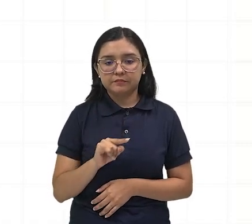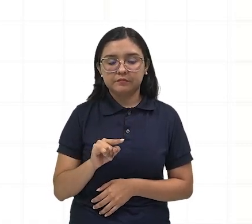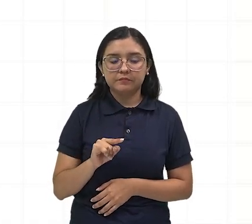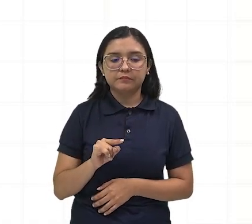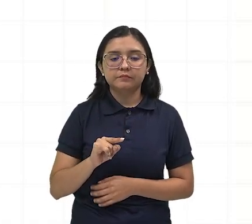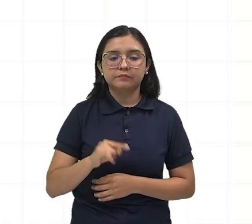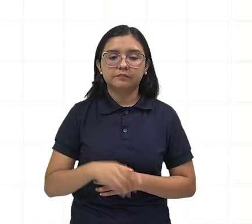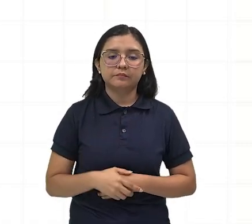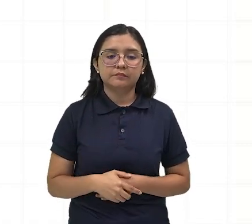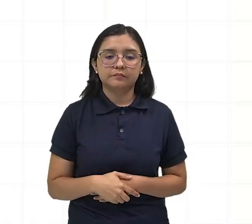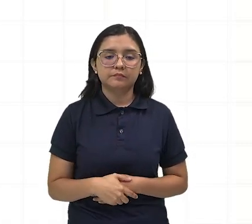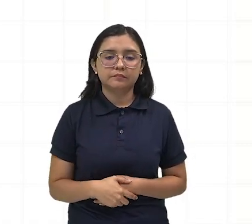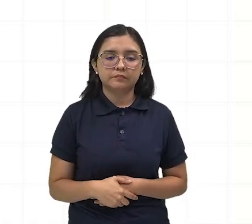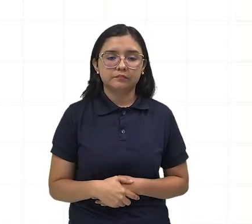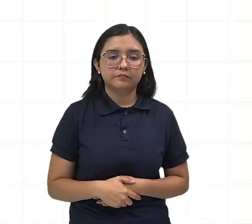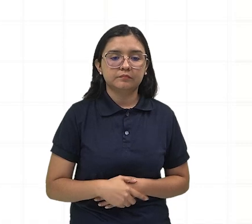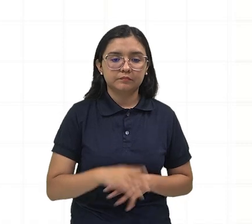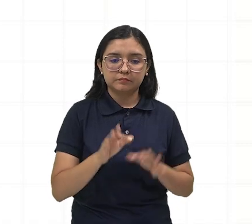Ok?